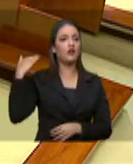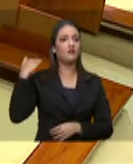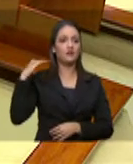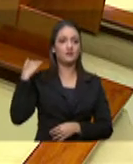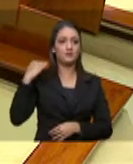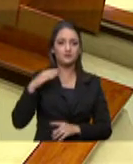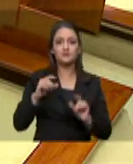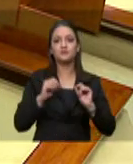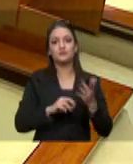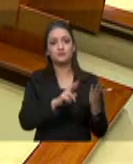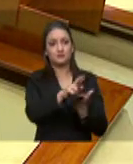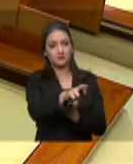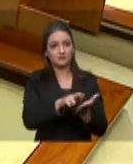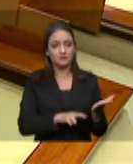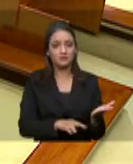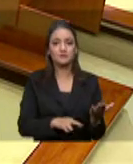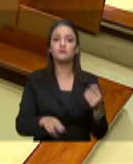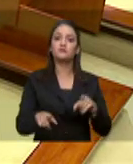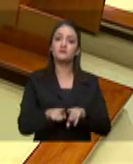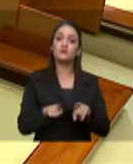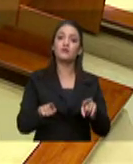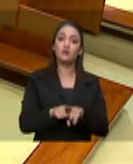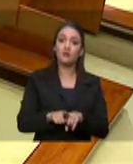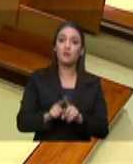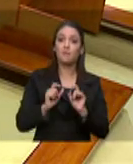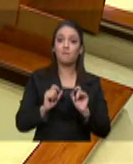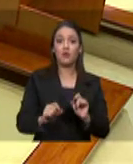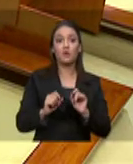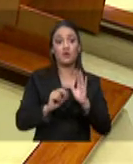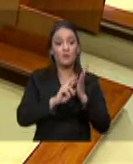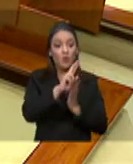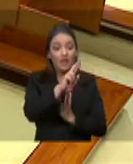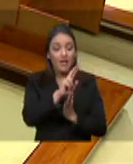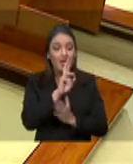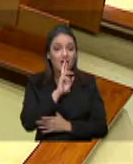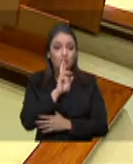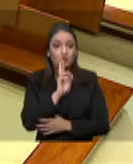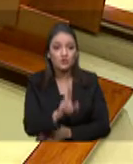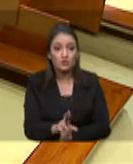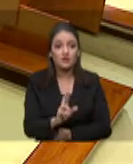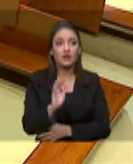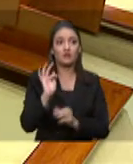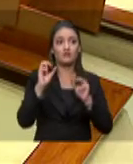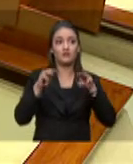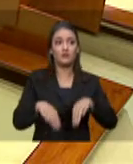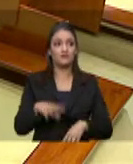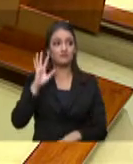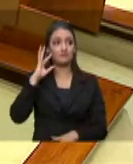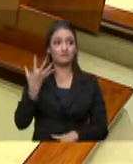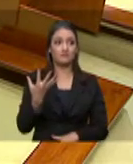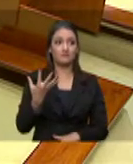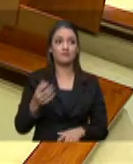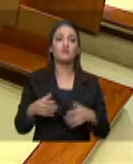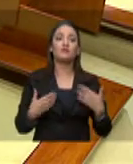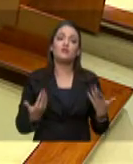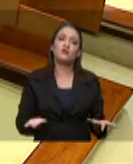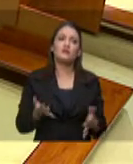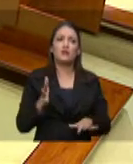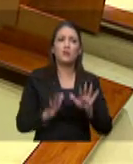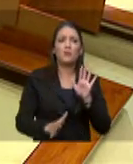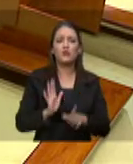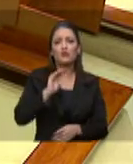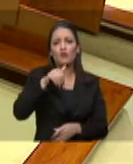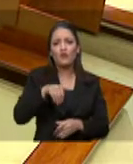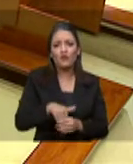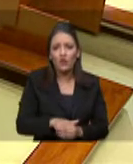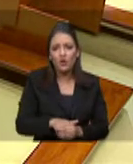condição de relatora e na eventual definição do resultado final. Do que eu depreendi do voto da eminente